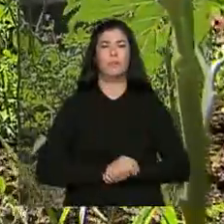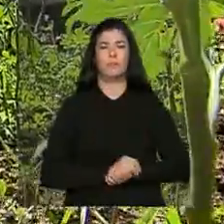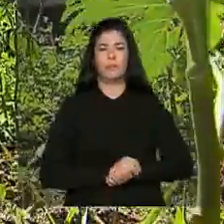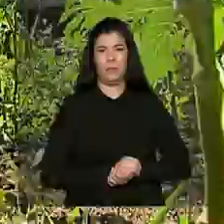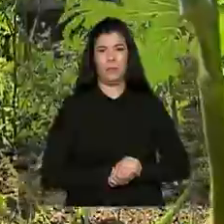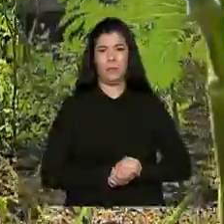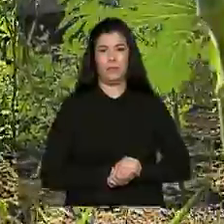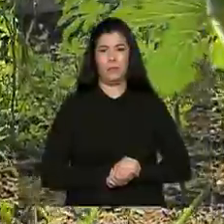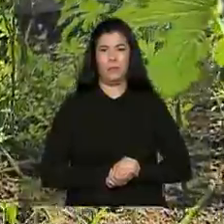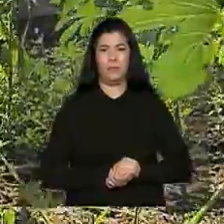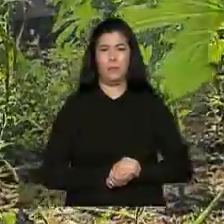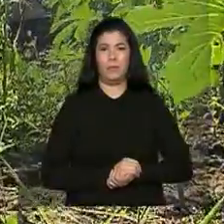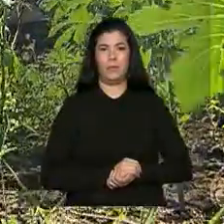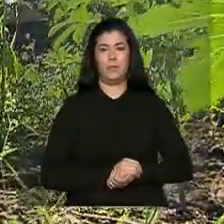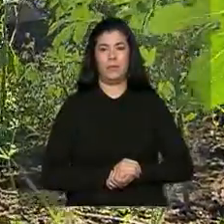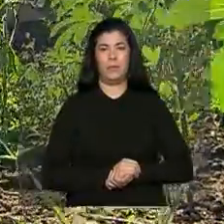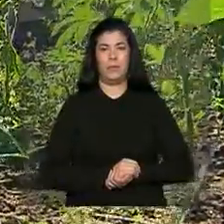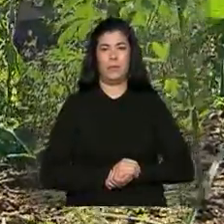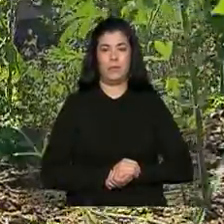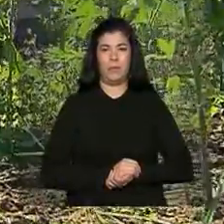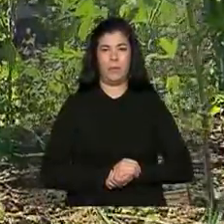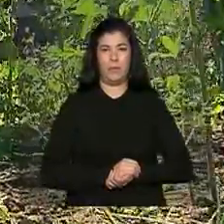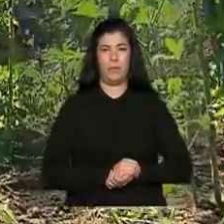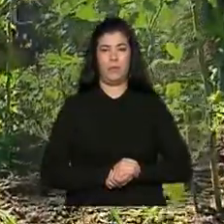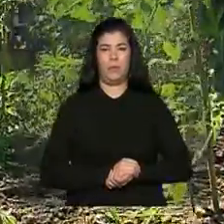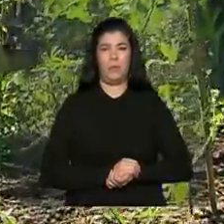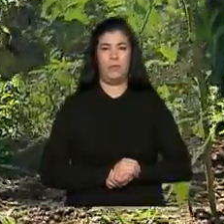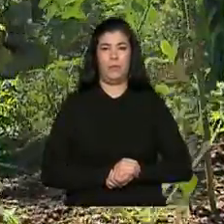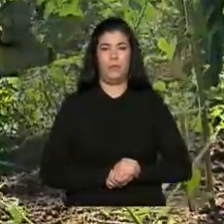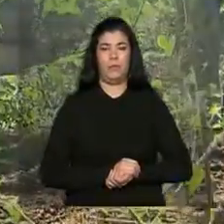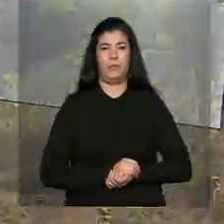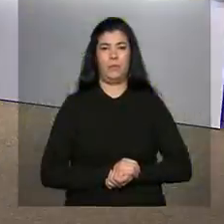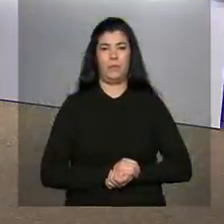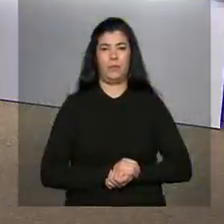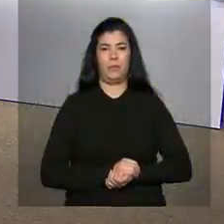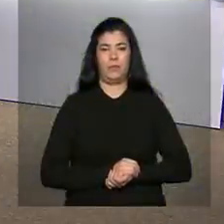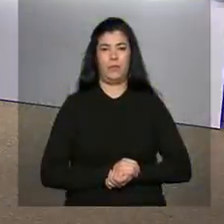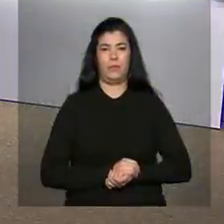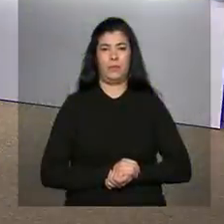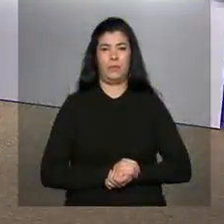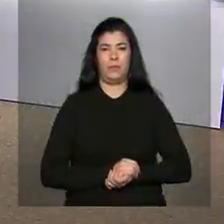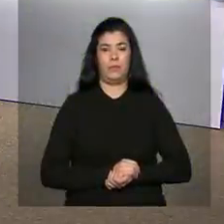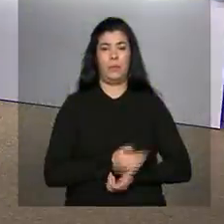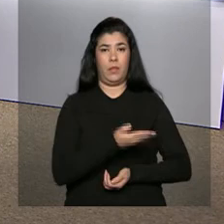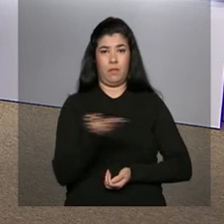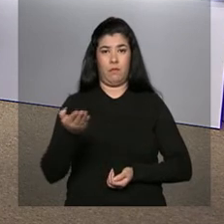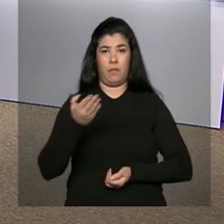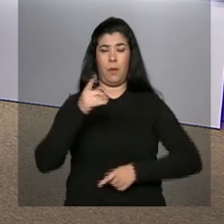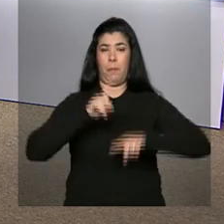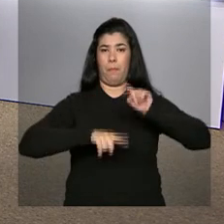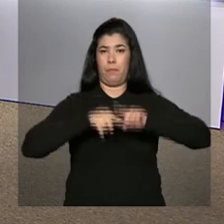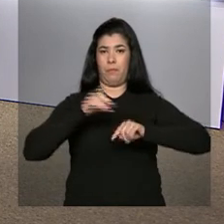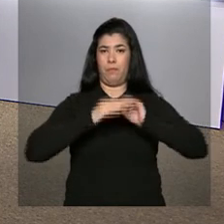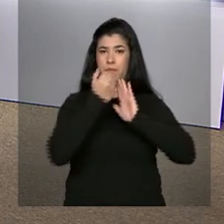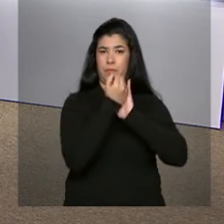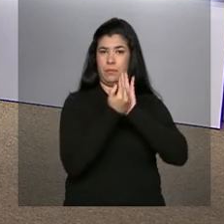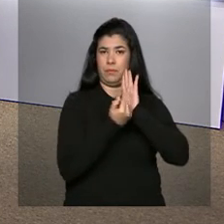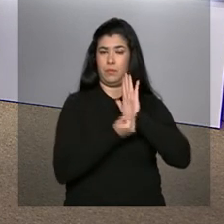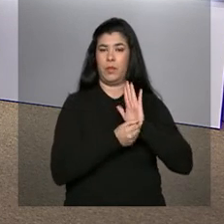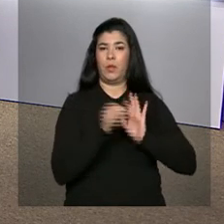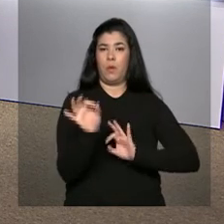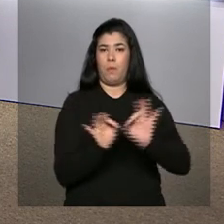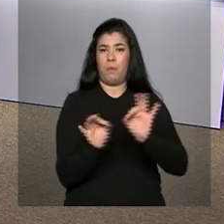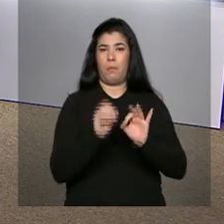A As medidas que compõem o Plano Safra